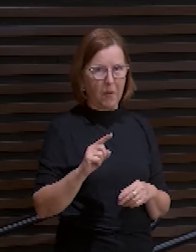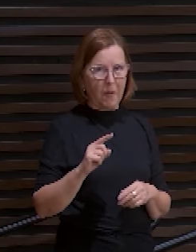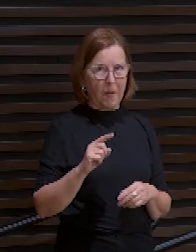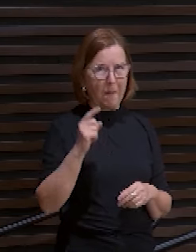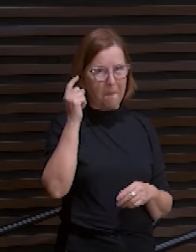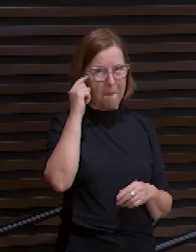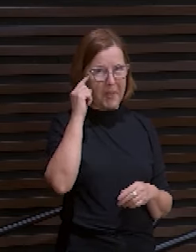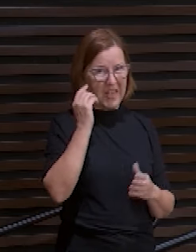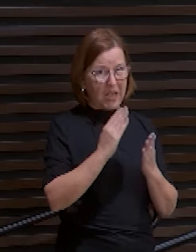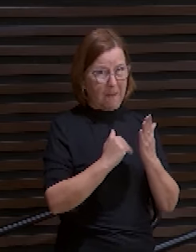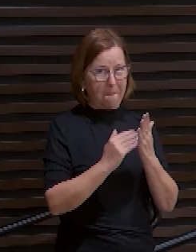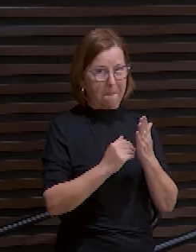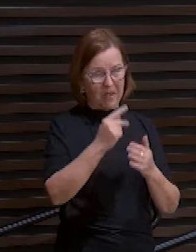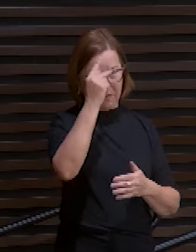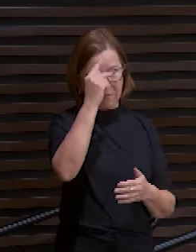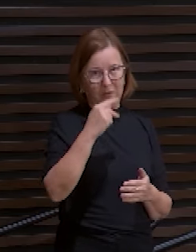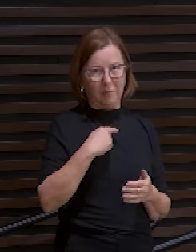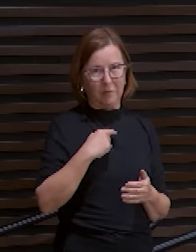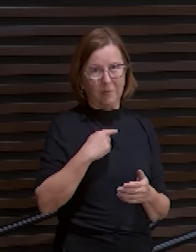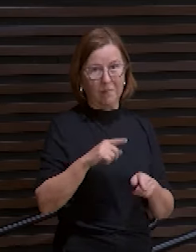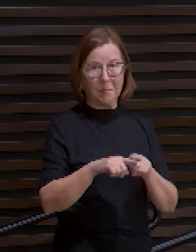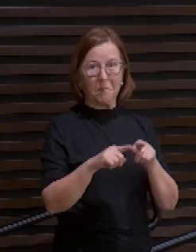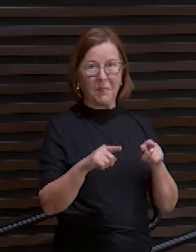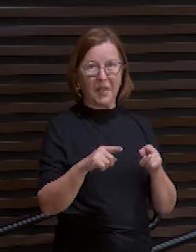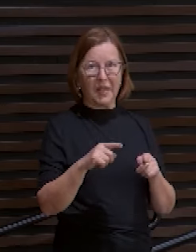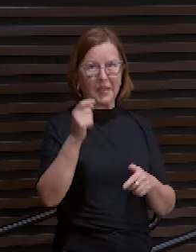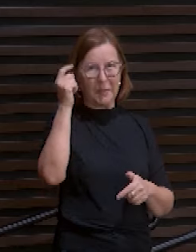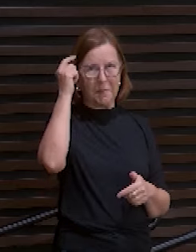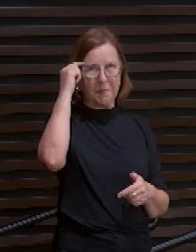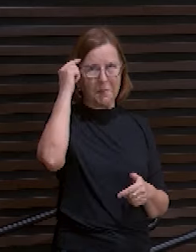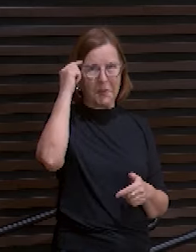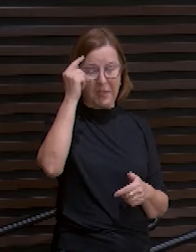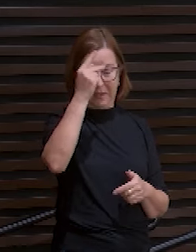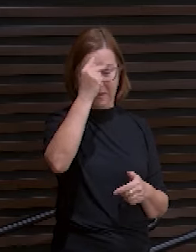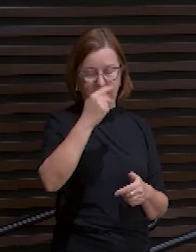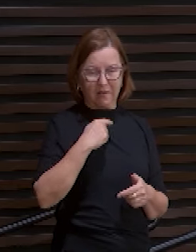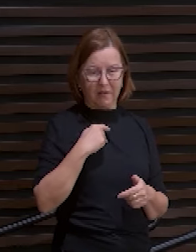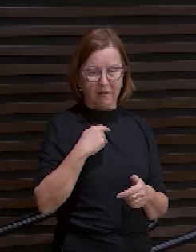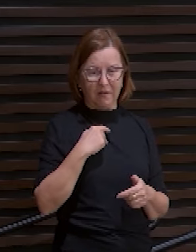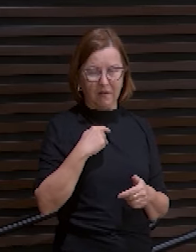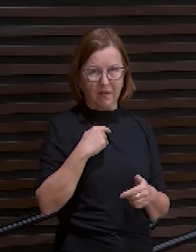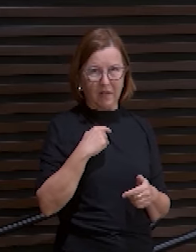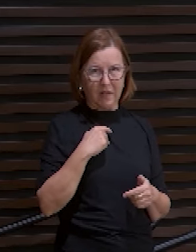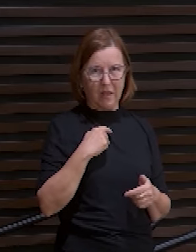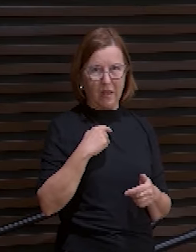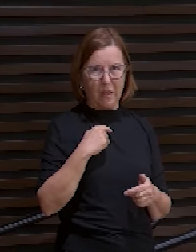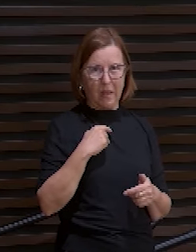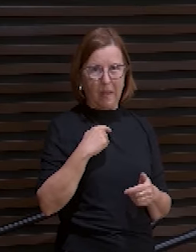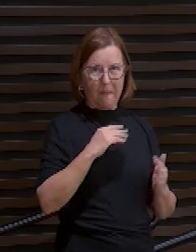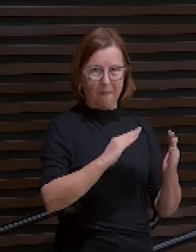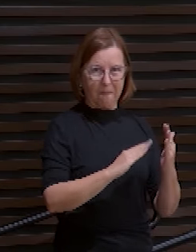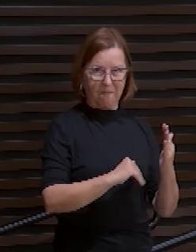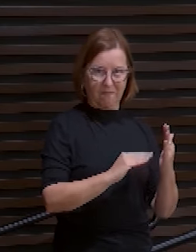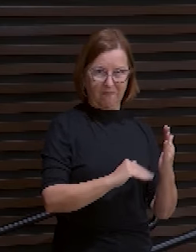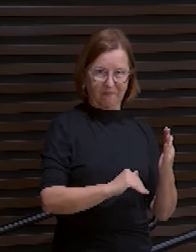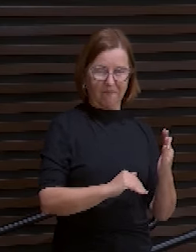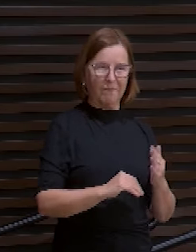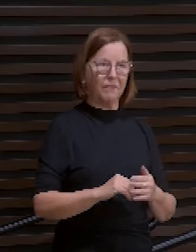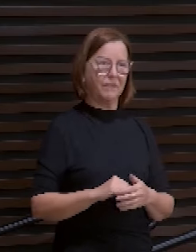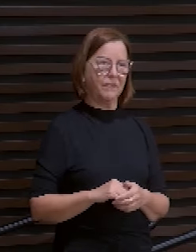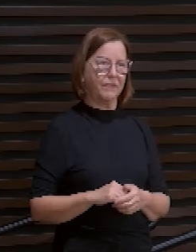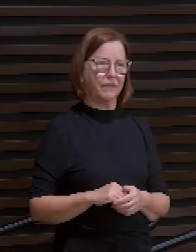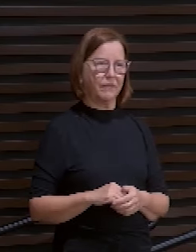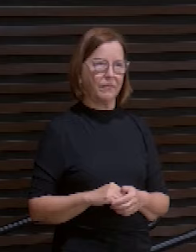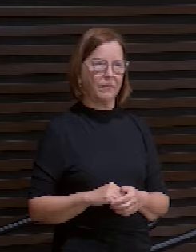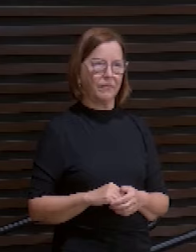mesmo é pensar em si mesmo cada vez menos tem diferença a